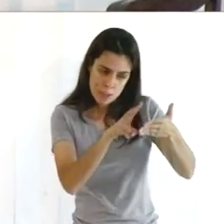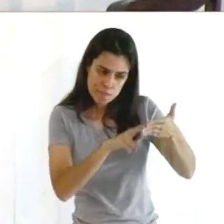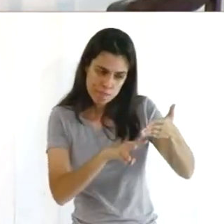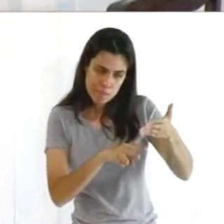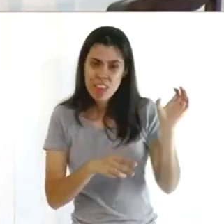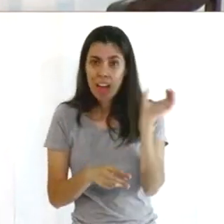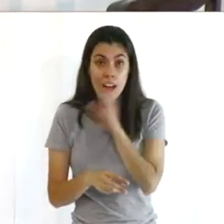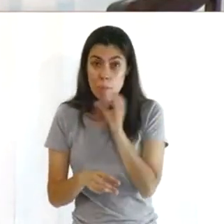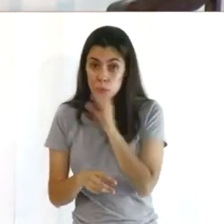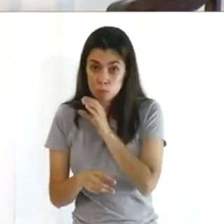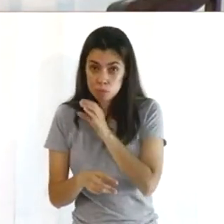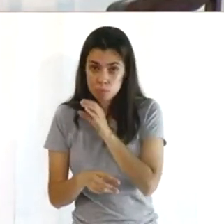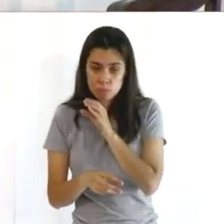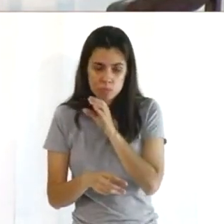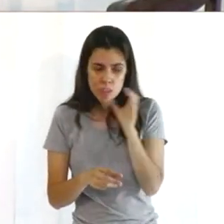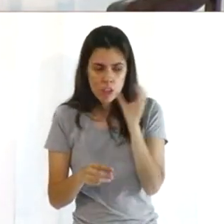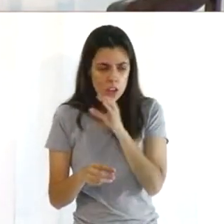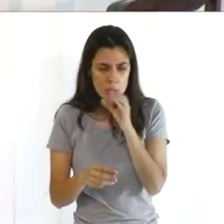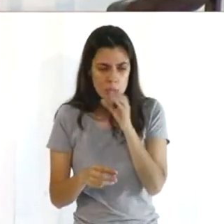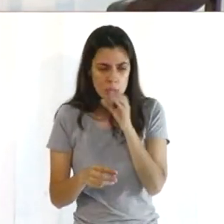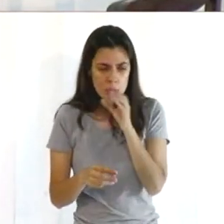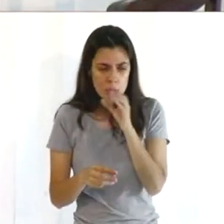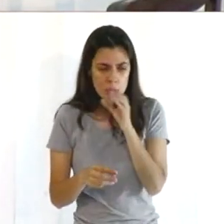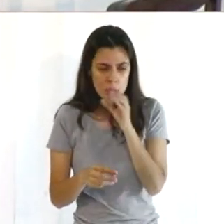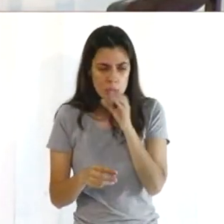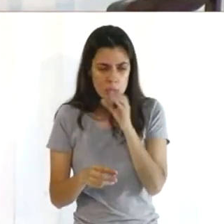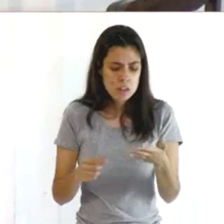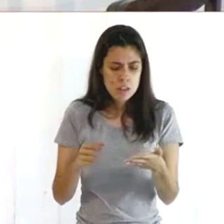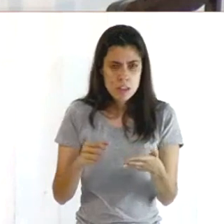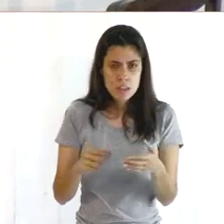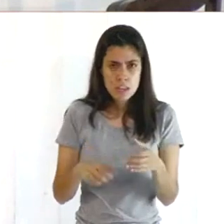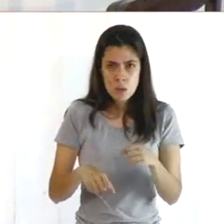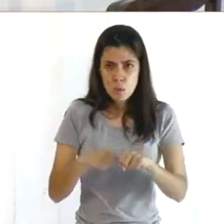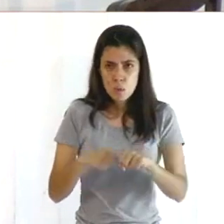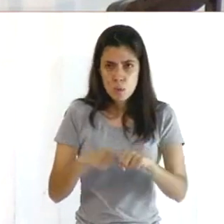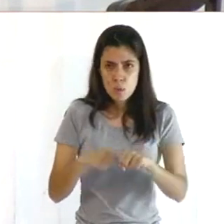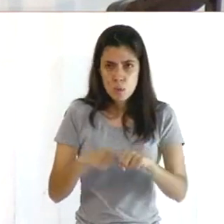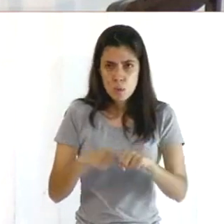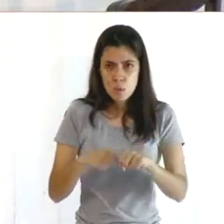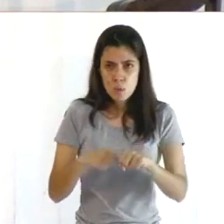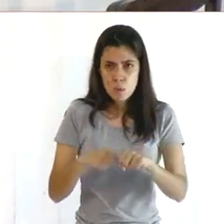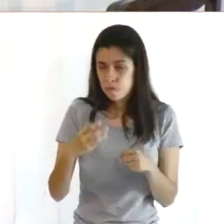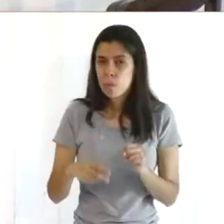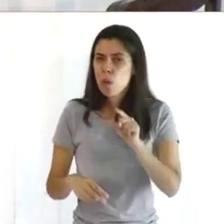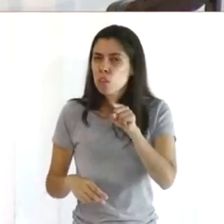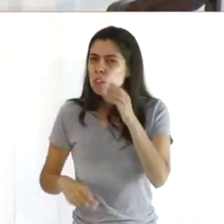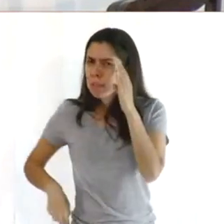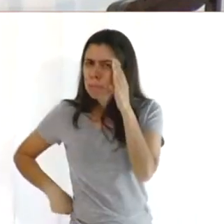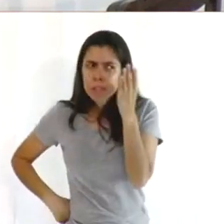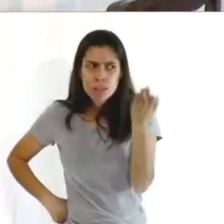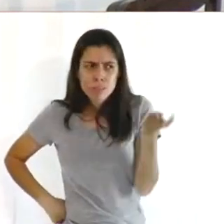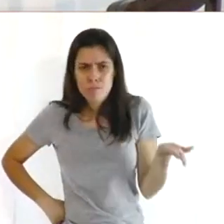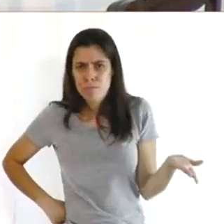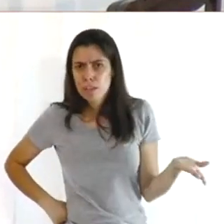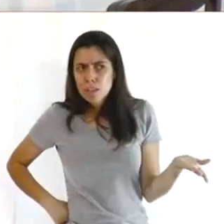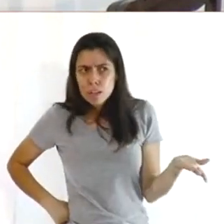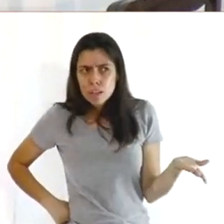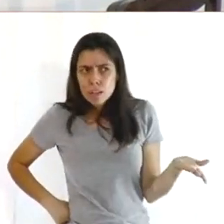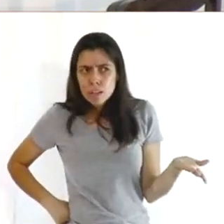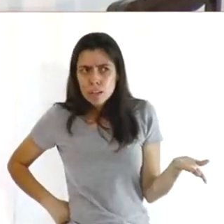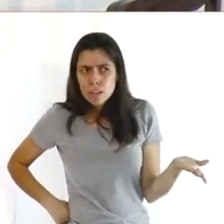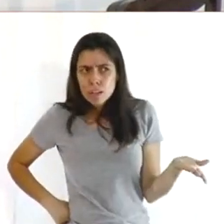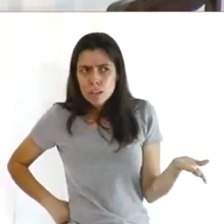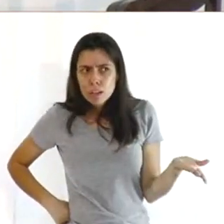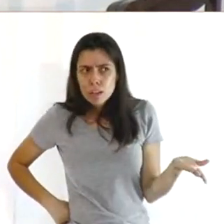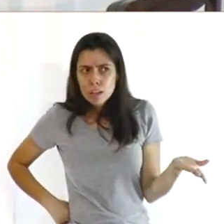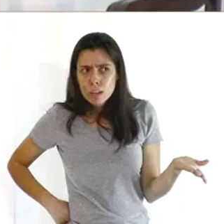esse salmo, talvez você diria assim: que prepotência, que ousadia, como pode alguém orar assim? Como que parece que está